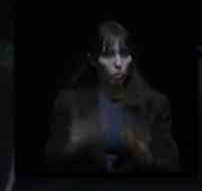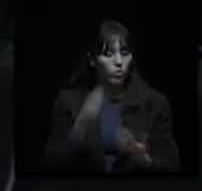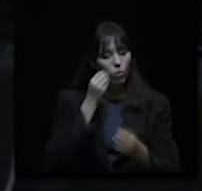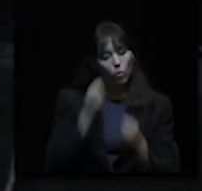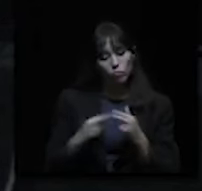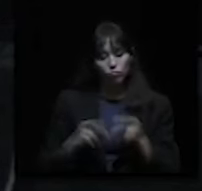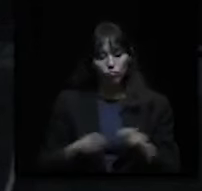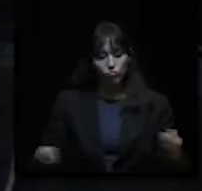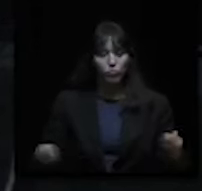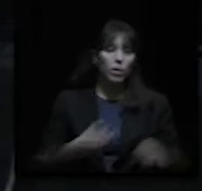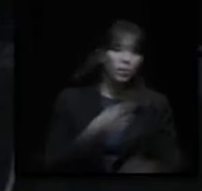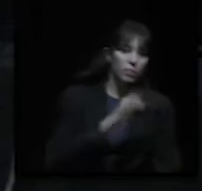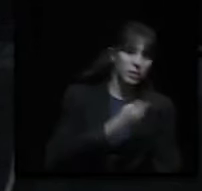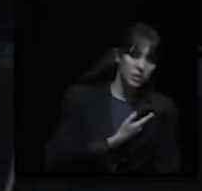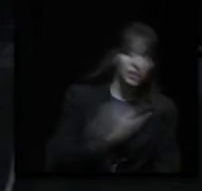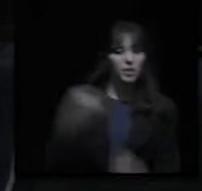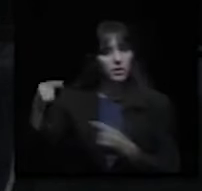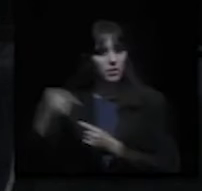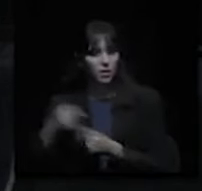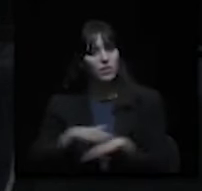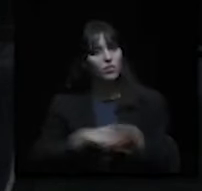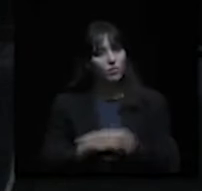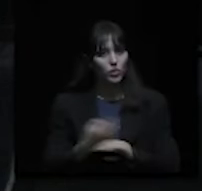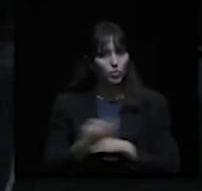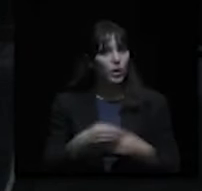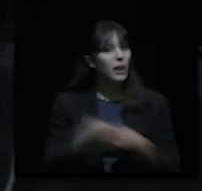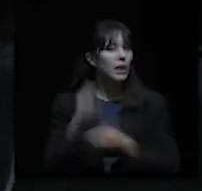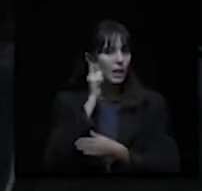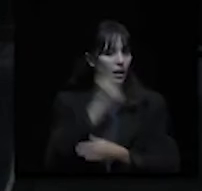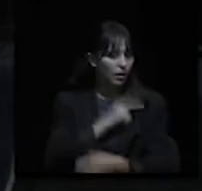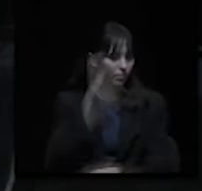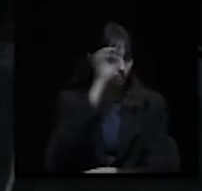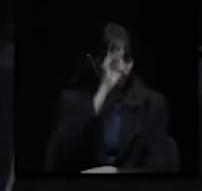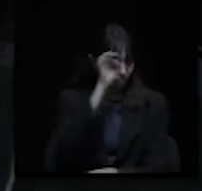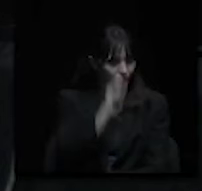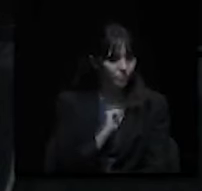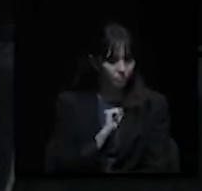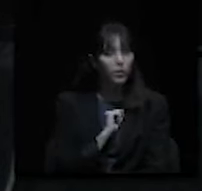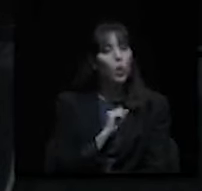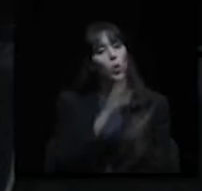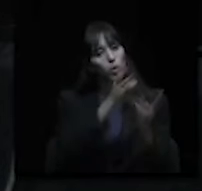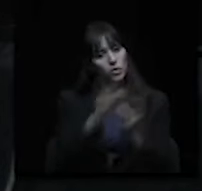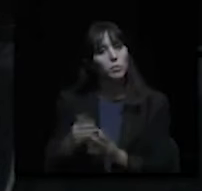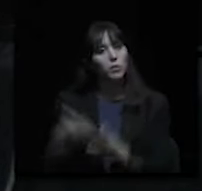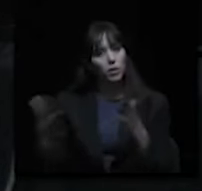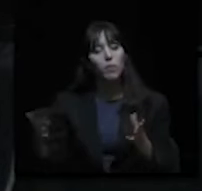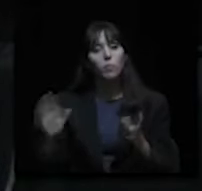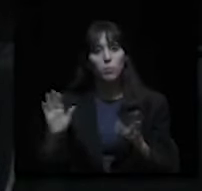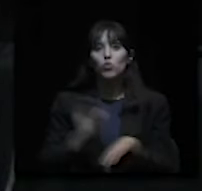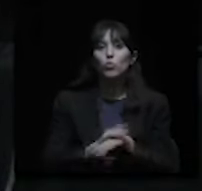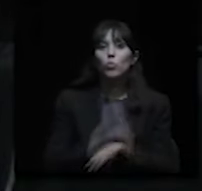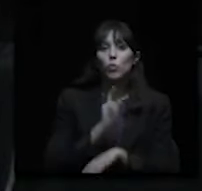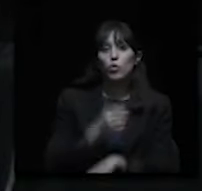Executivo de PSD-CDS liderado por Carlos Moedas. E é verdade que este é um grande orçamento, mas é preciso também dizê-lo que é à custa do